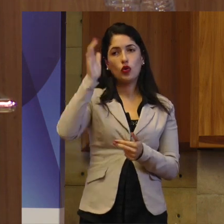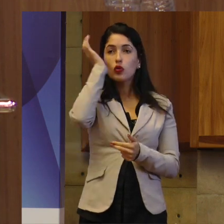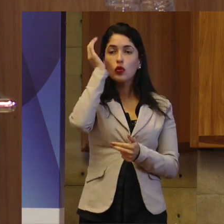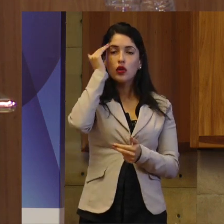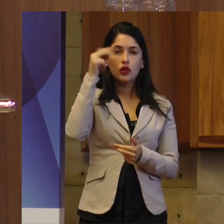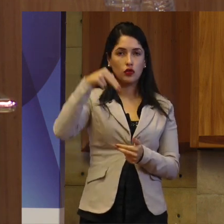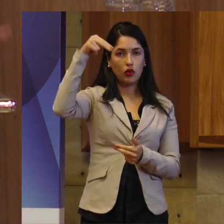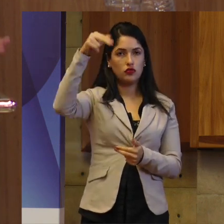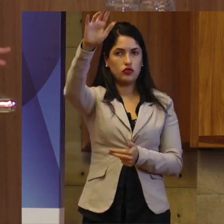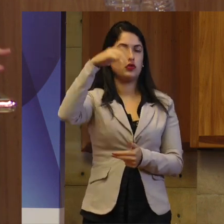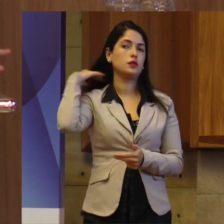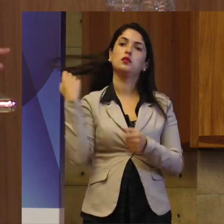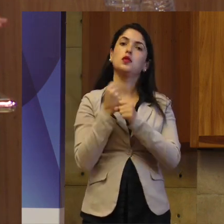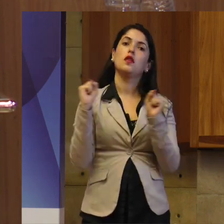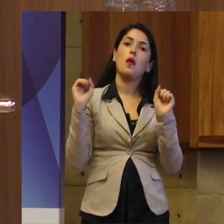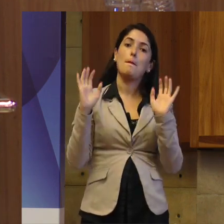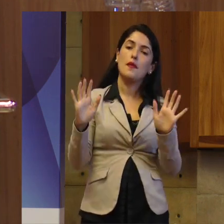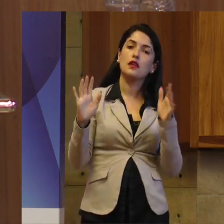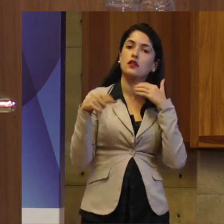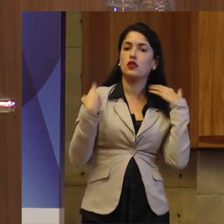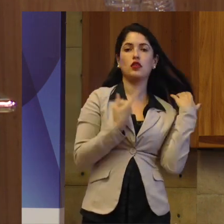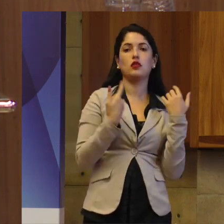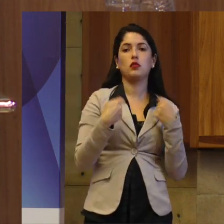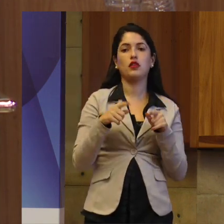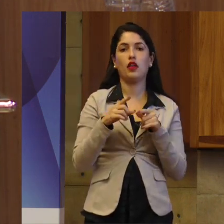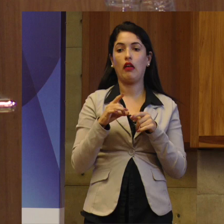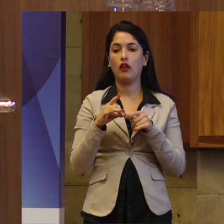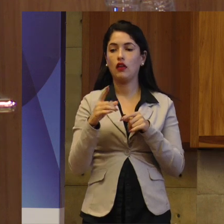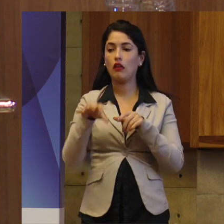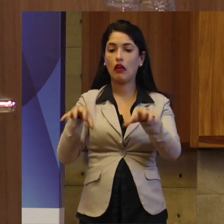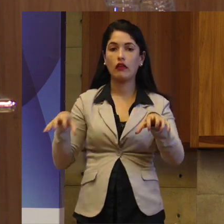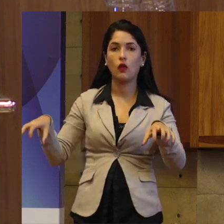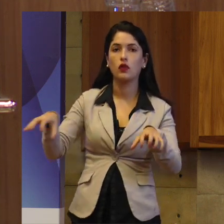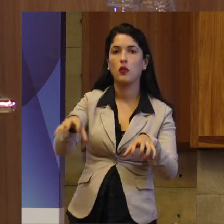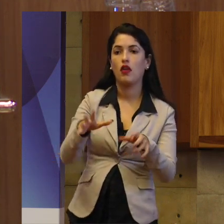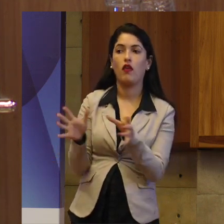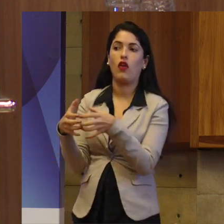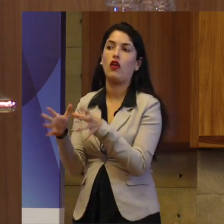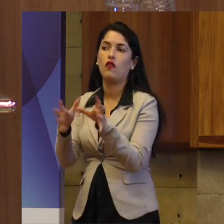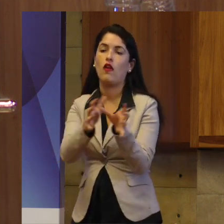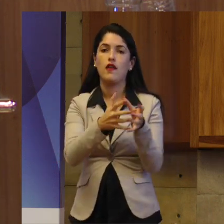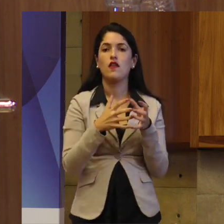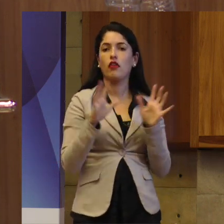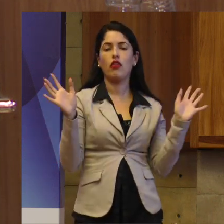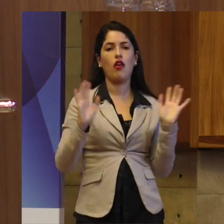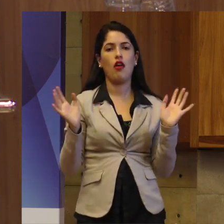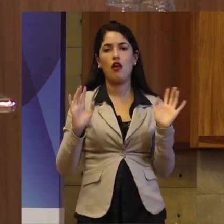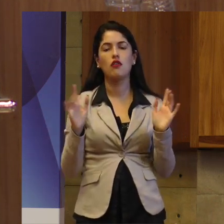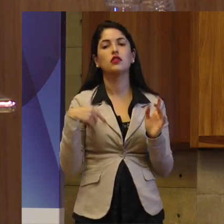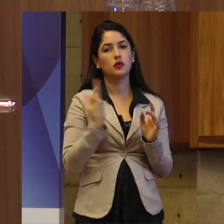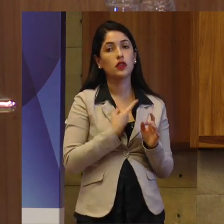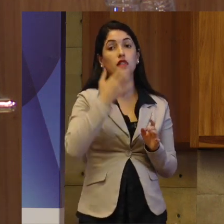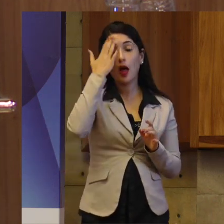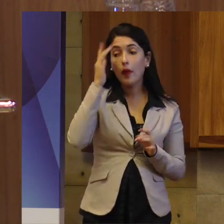indesejável. Mas, por outro lado, a gente também não precisa ficar cada um fazendo as mesmas coisas na sua caixinha separada, sem sequer saber o que o outro